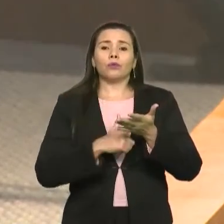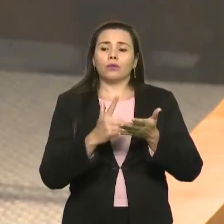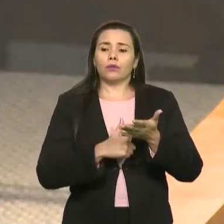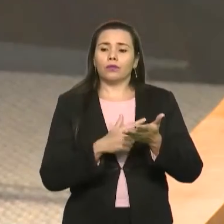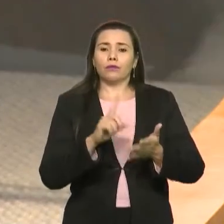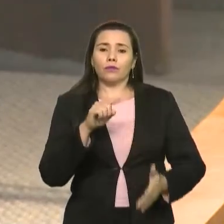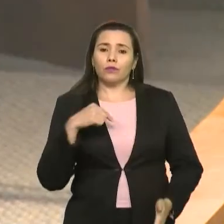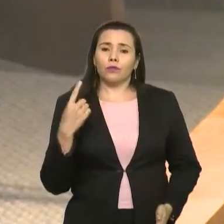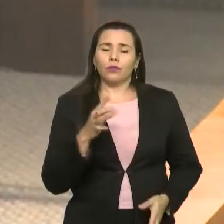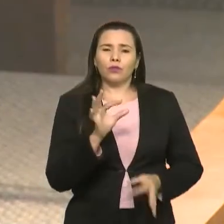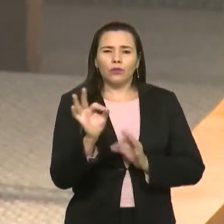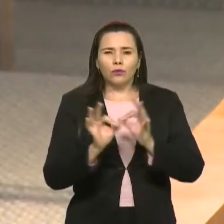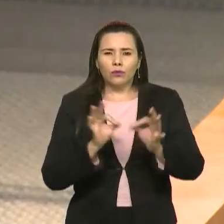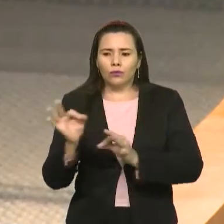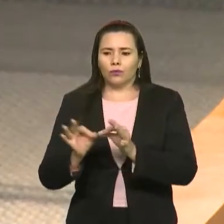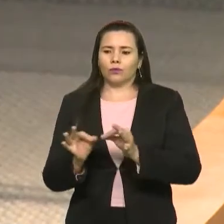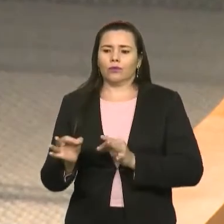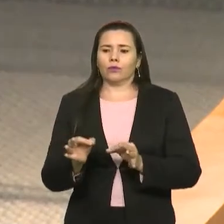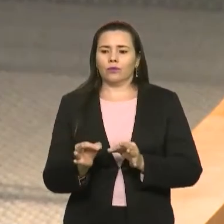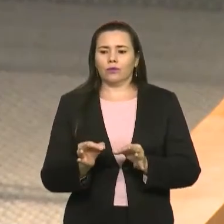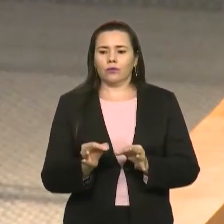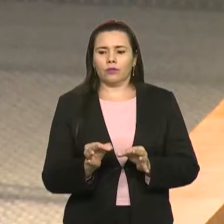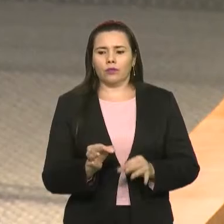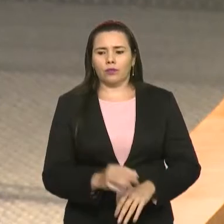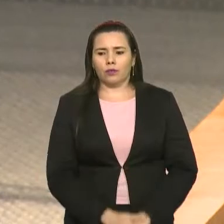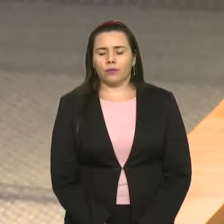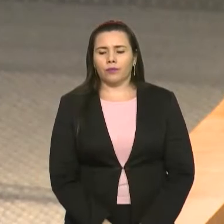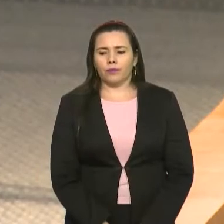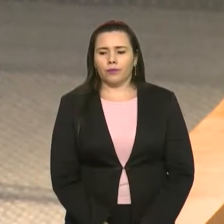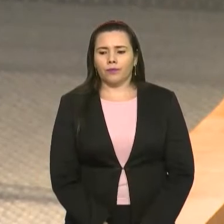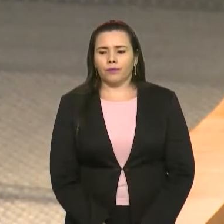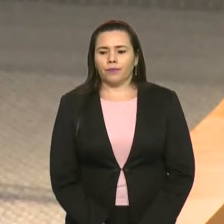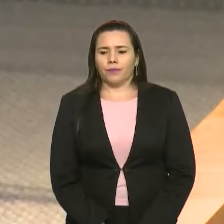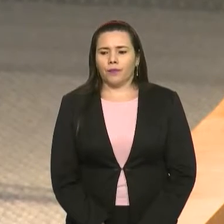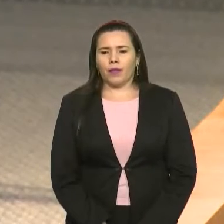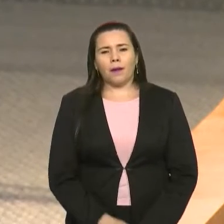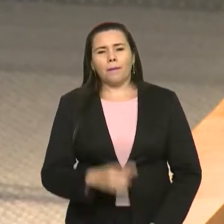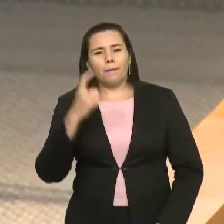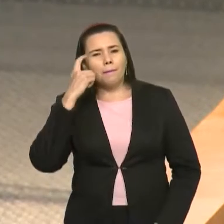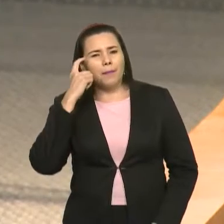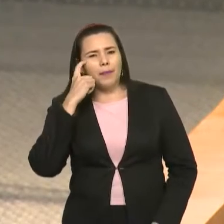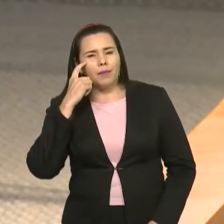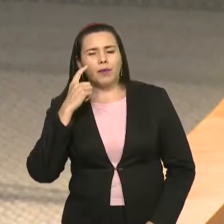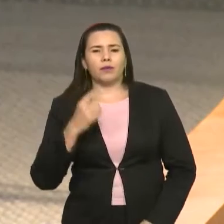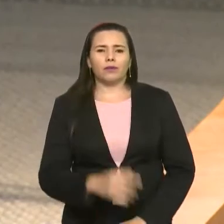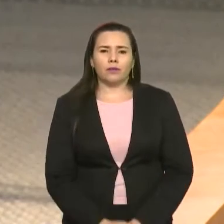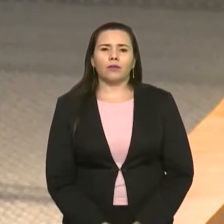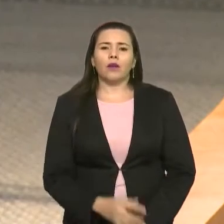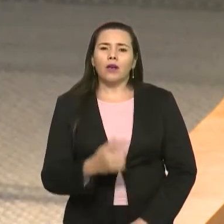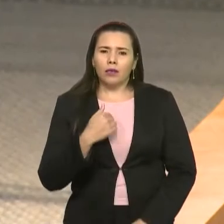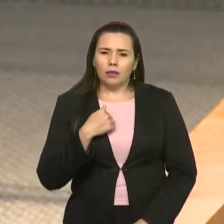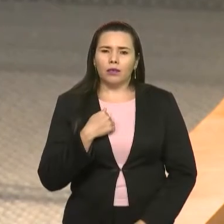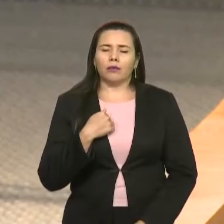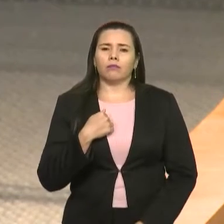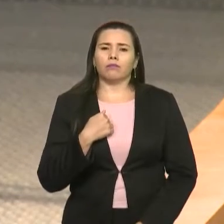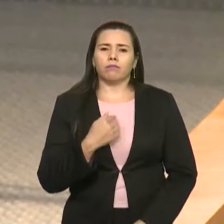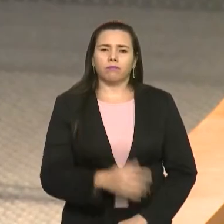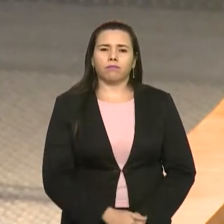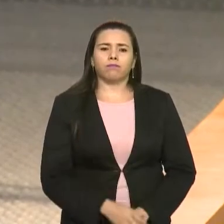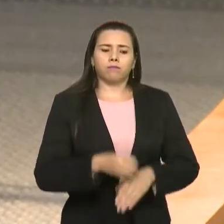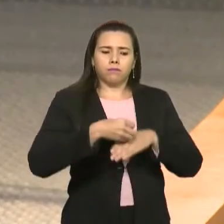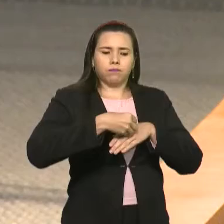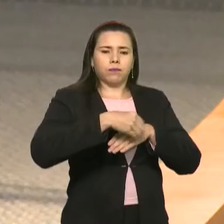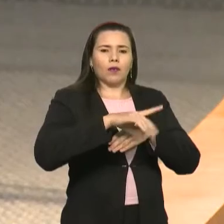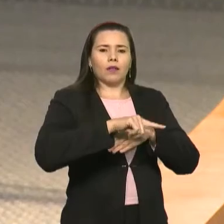ou organizamos, das inúmeras formulações que fiz, inúmeros pensamentos que deixei naquele jornal. Foi